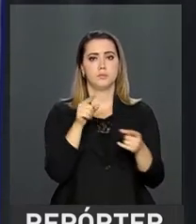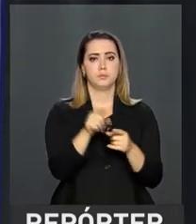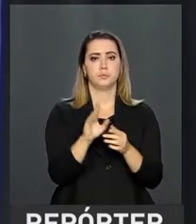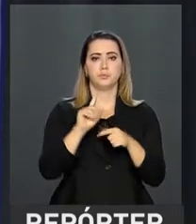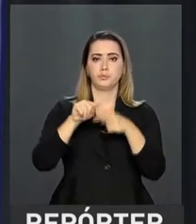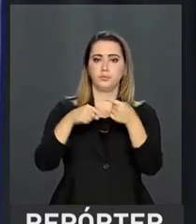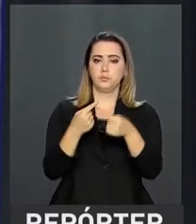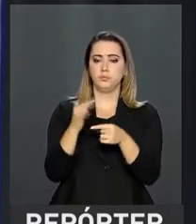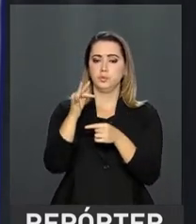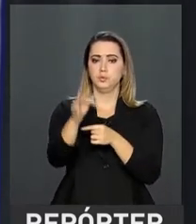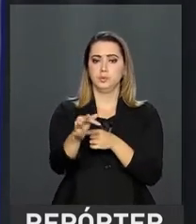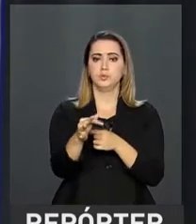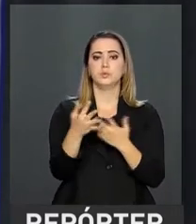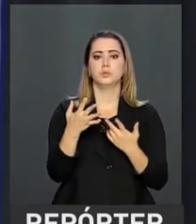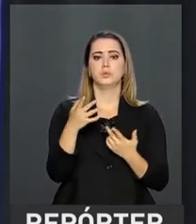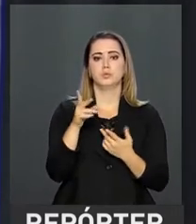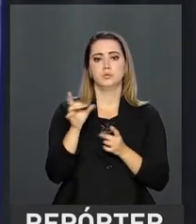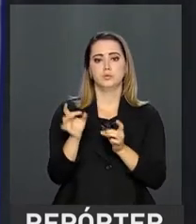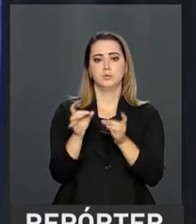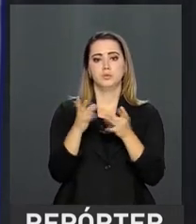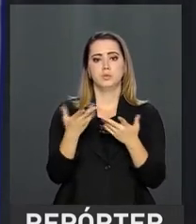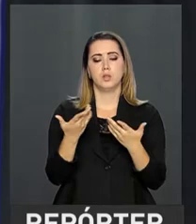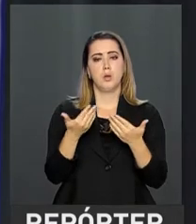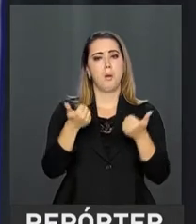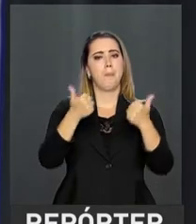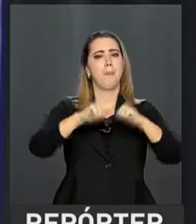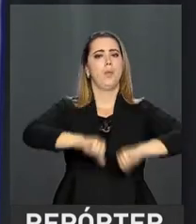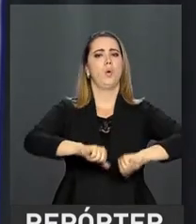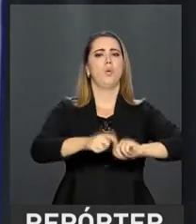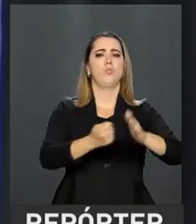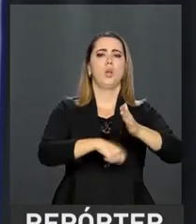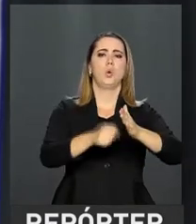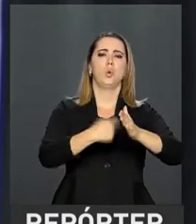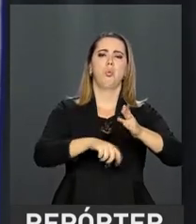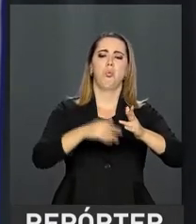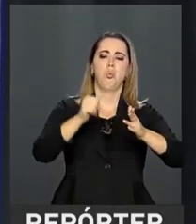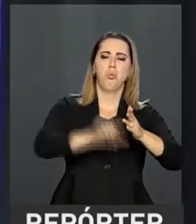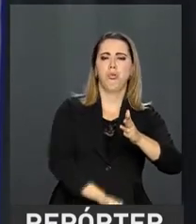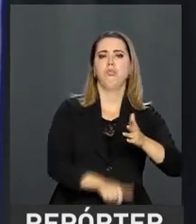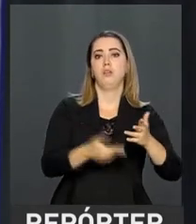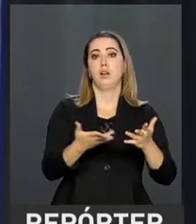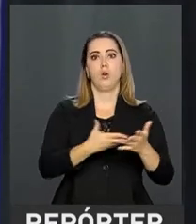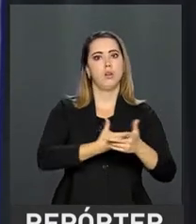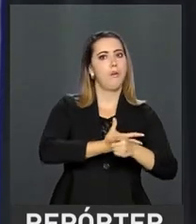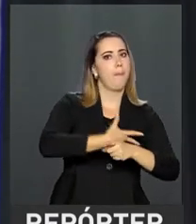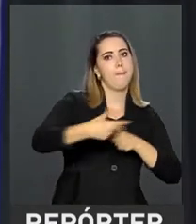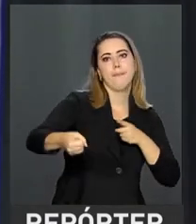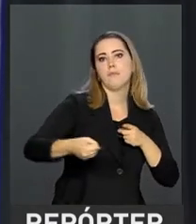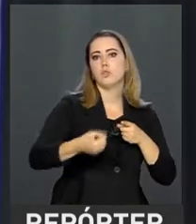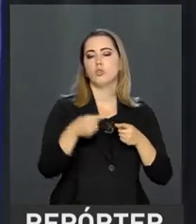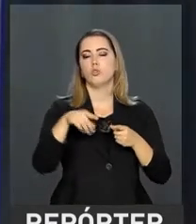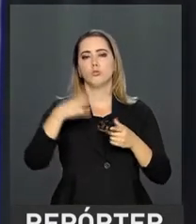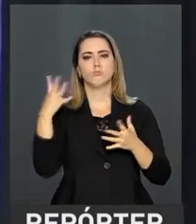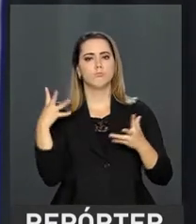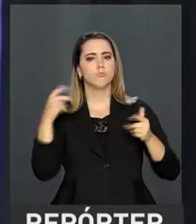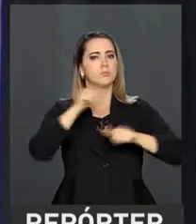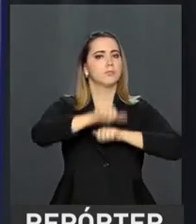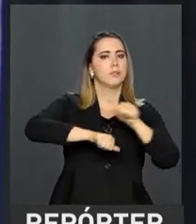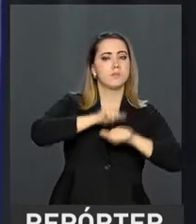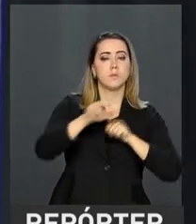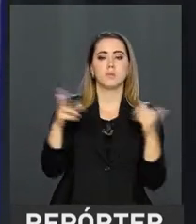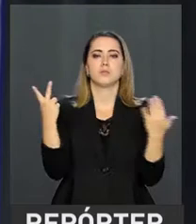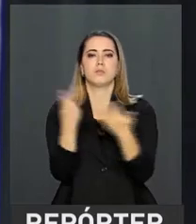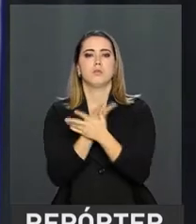os próximos leilões da pior crise em que nós vivemos no setor de petróleo no brasil para uma retomada já vista maior transformação já